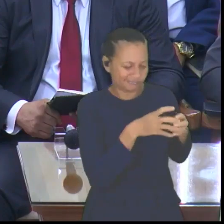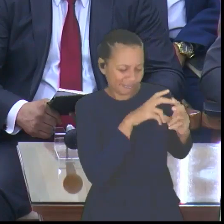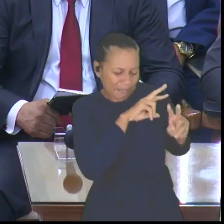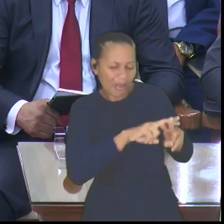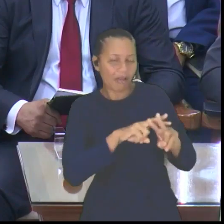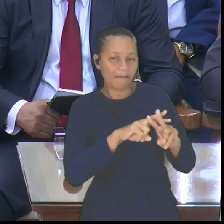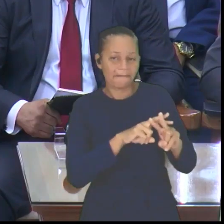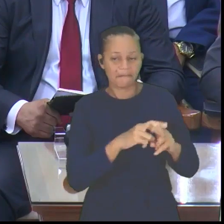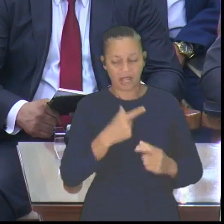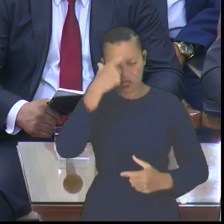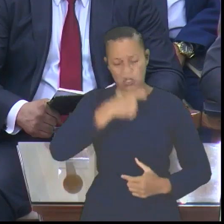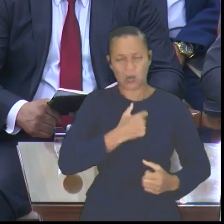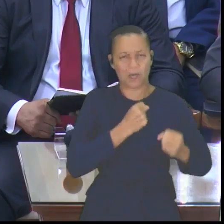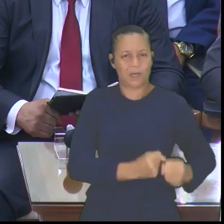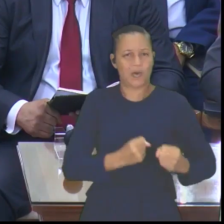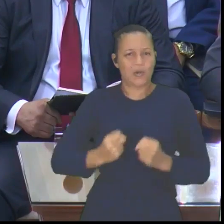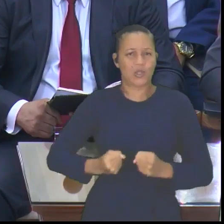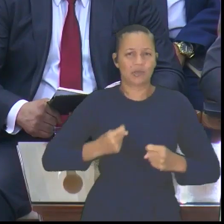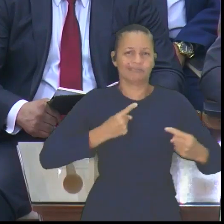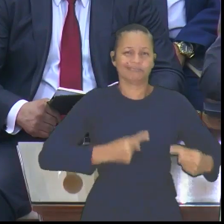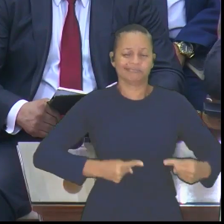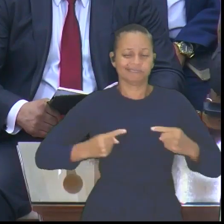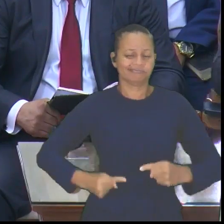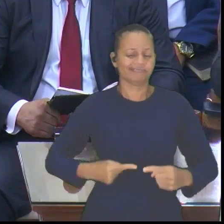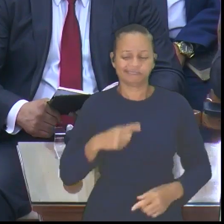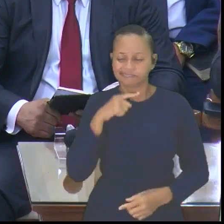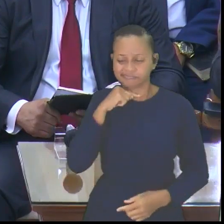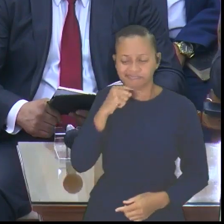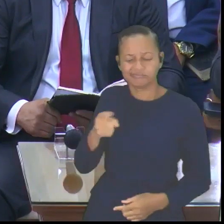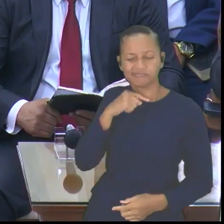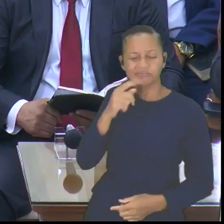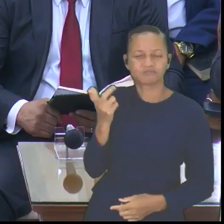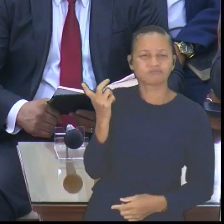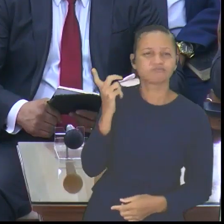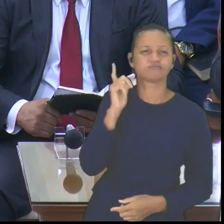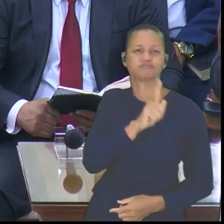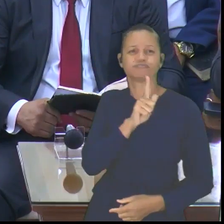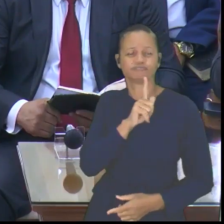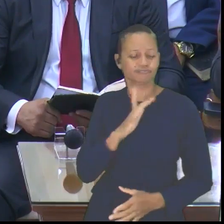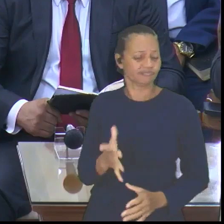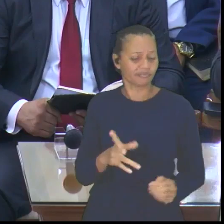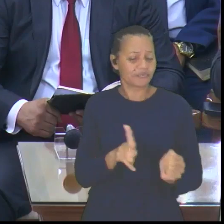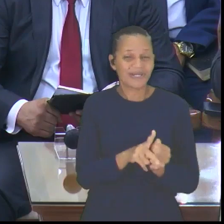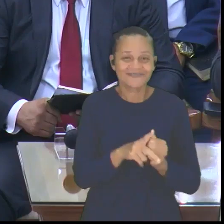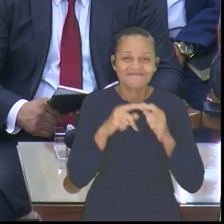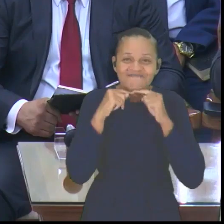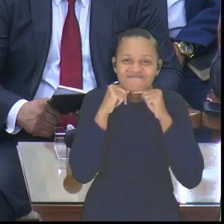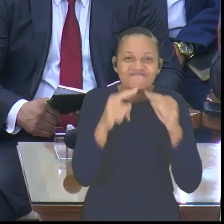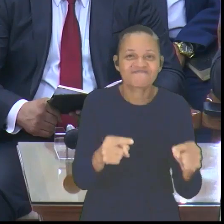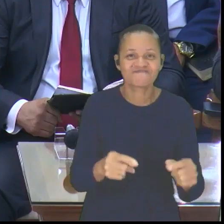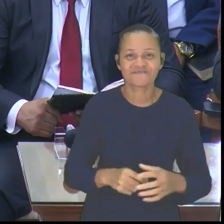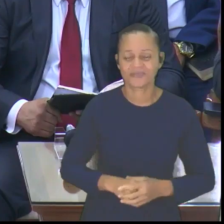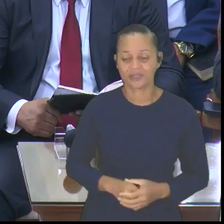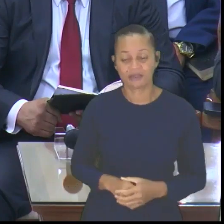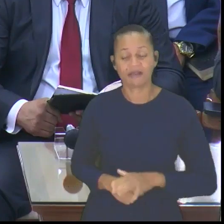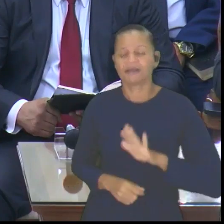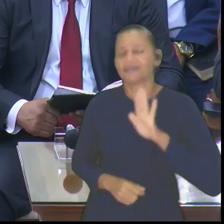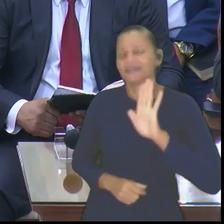político. Porém, ele não logrou êxito em Pedro. Isto nos